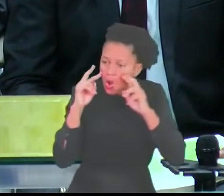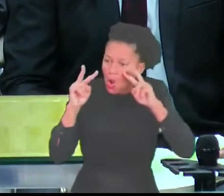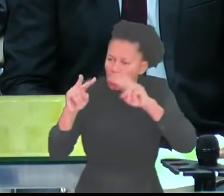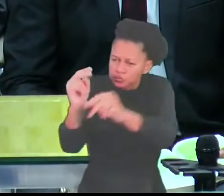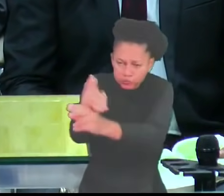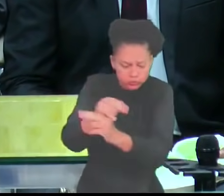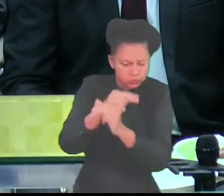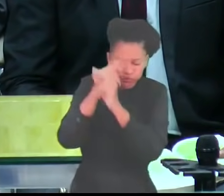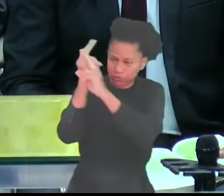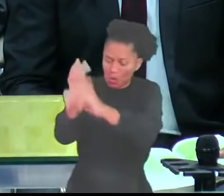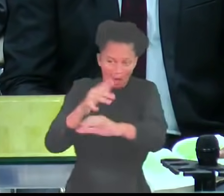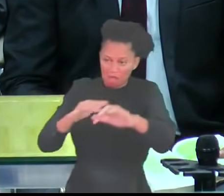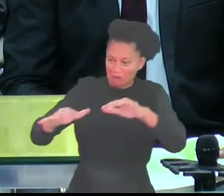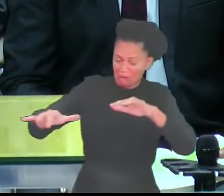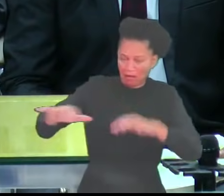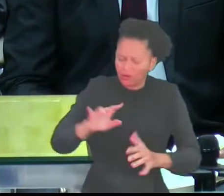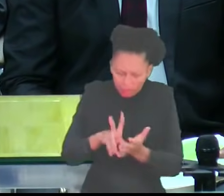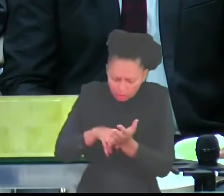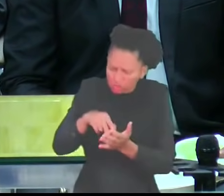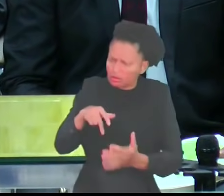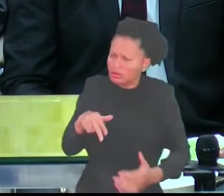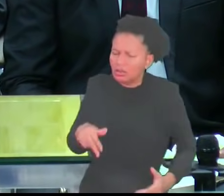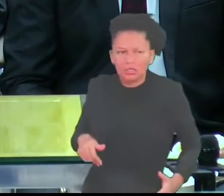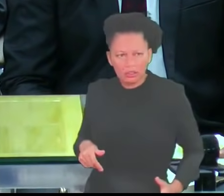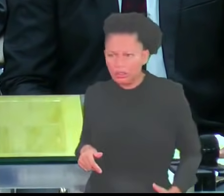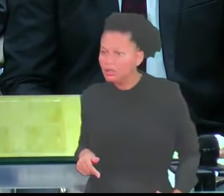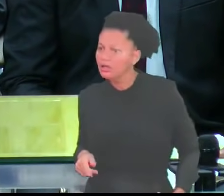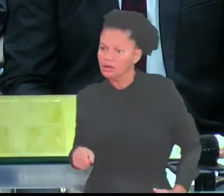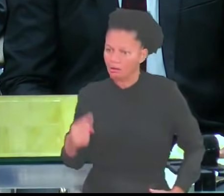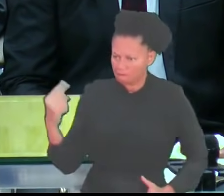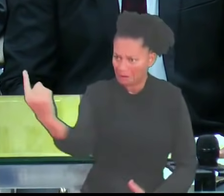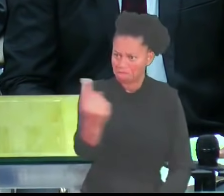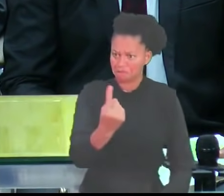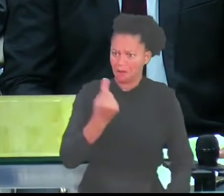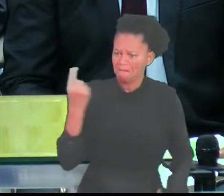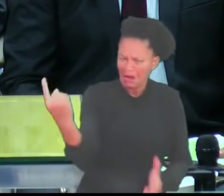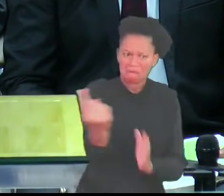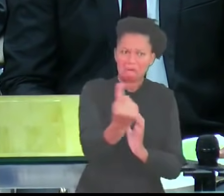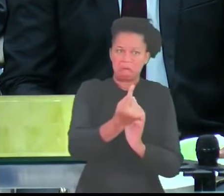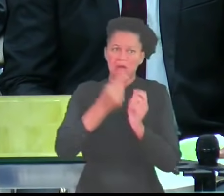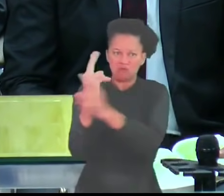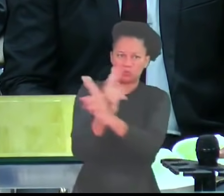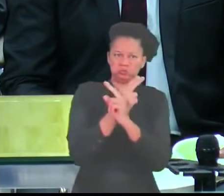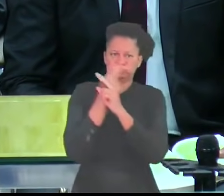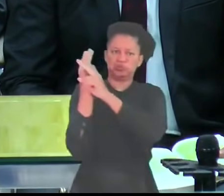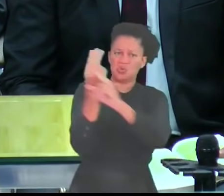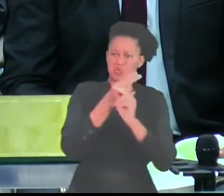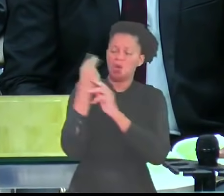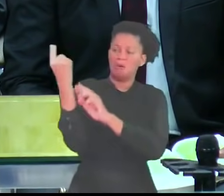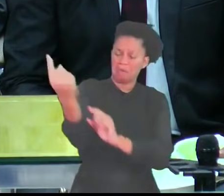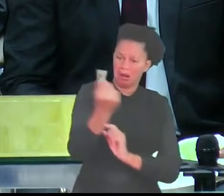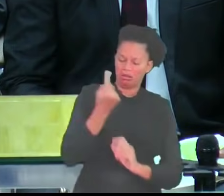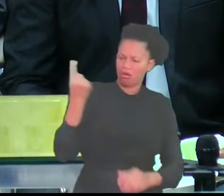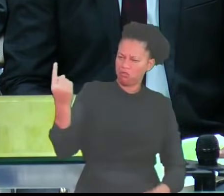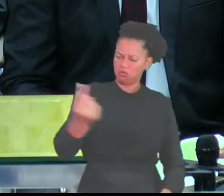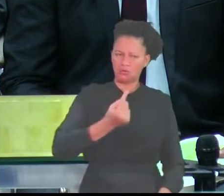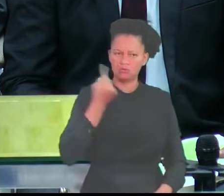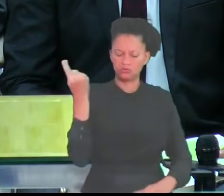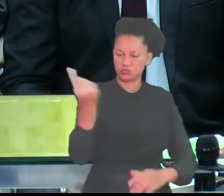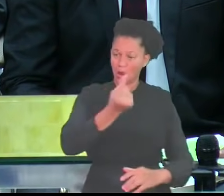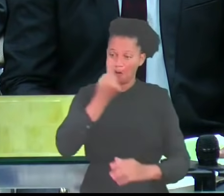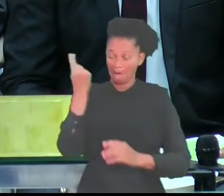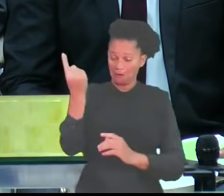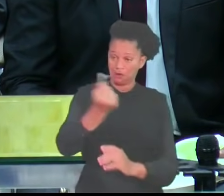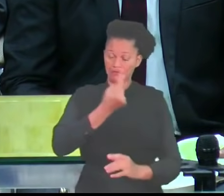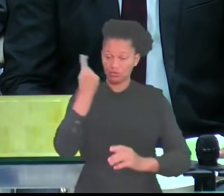um reboliço e Jó se levanta e o redemoinho vai chegando e o redemoinho vai se aproximando, e quando o